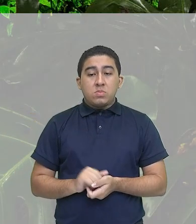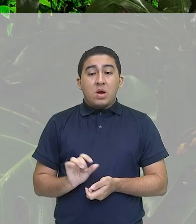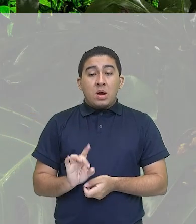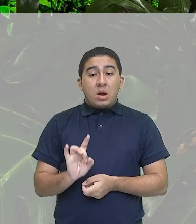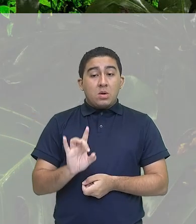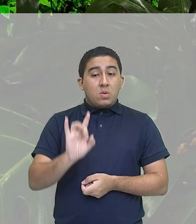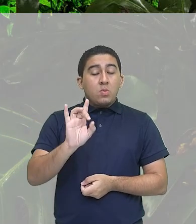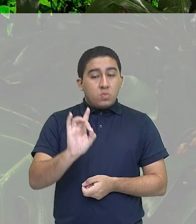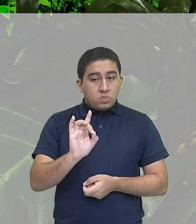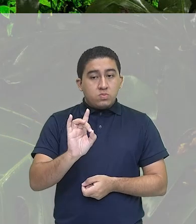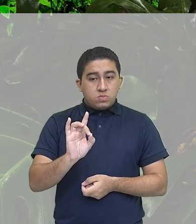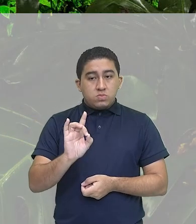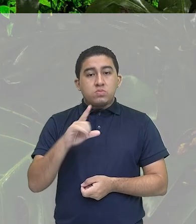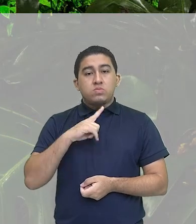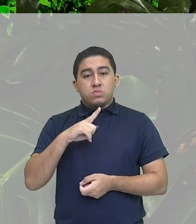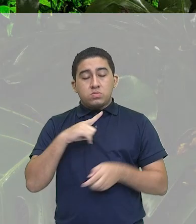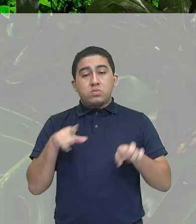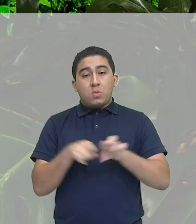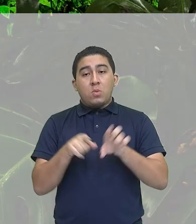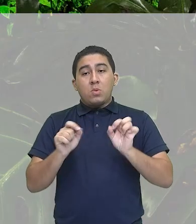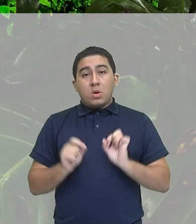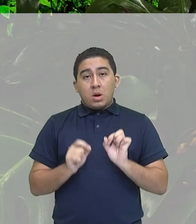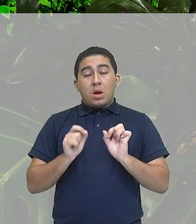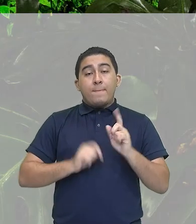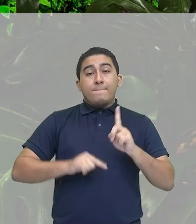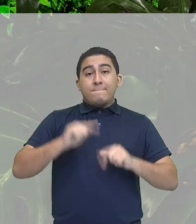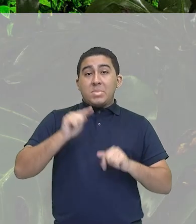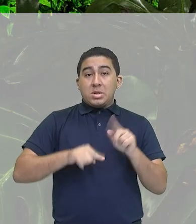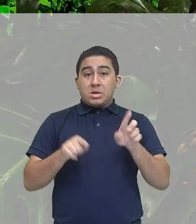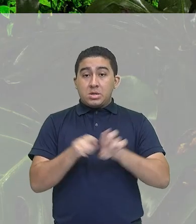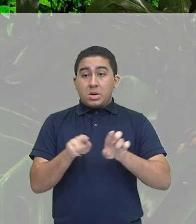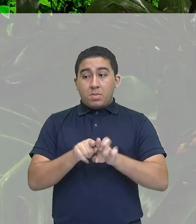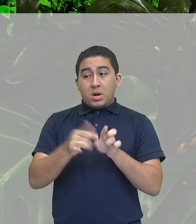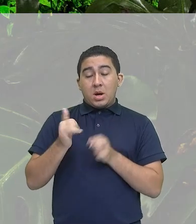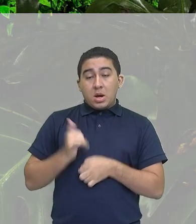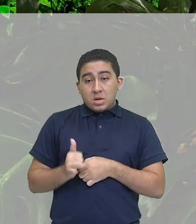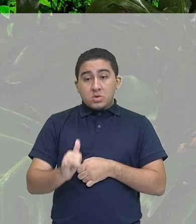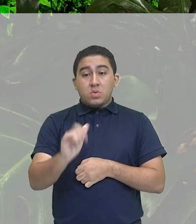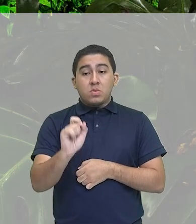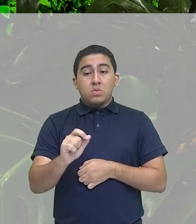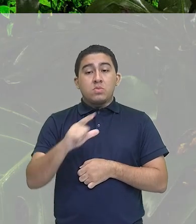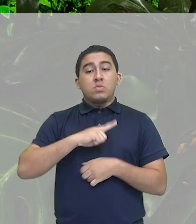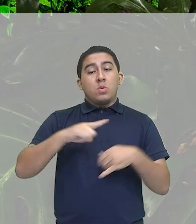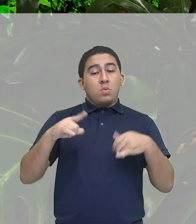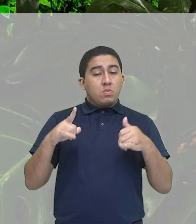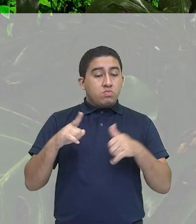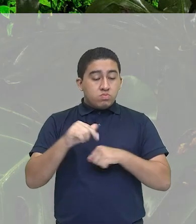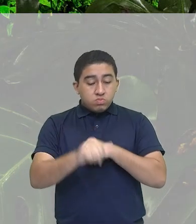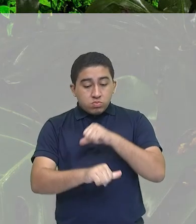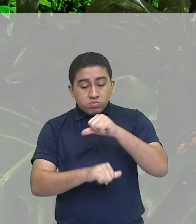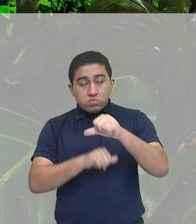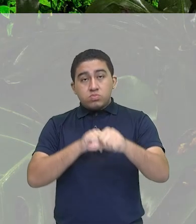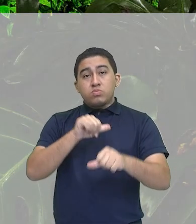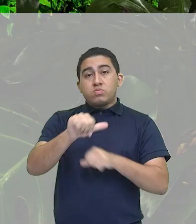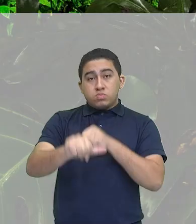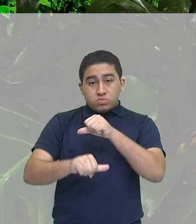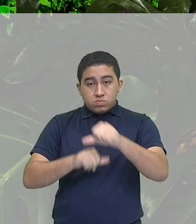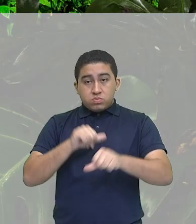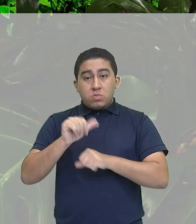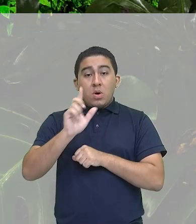nível trófico, tanto a matéria quanto a energia vai sofrendo uma transferência que ela